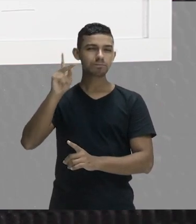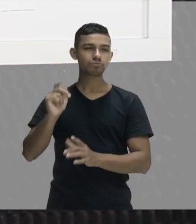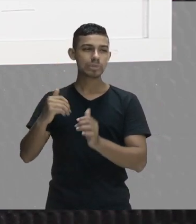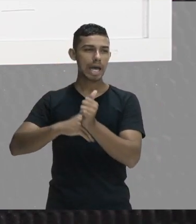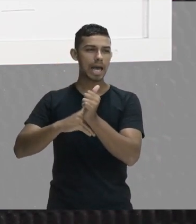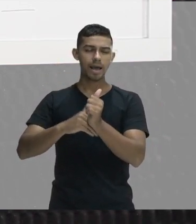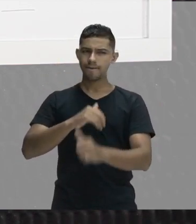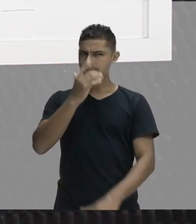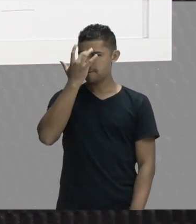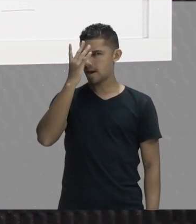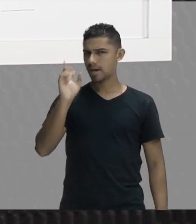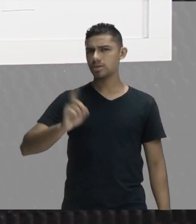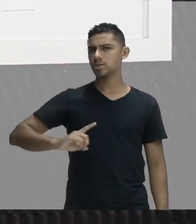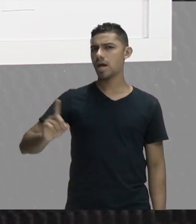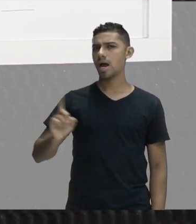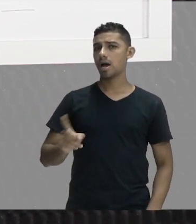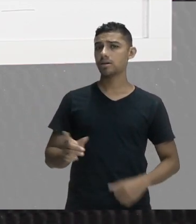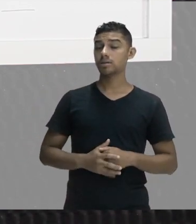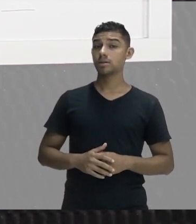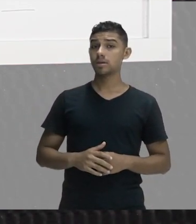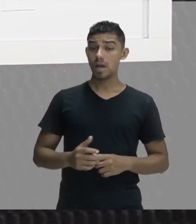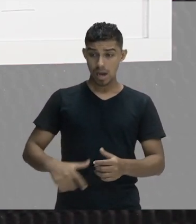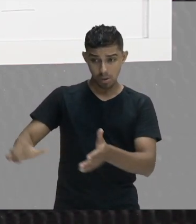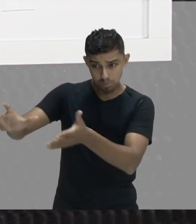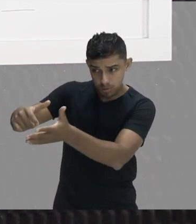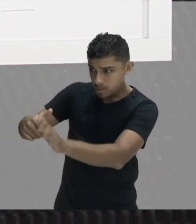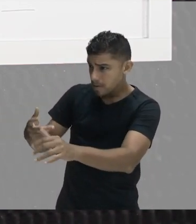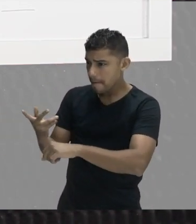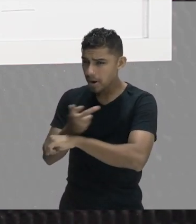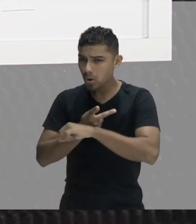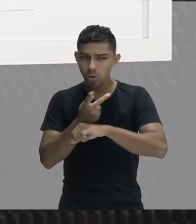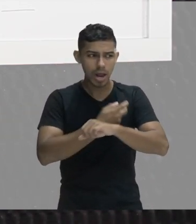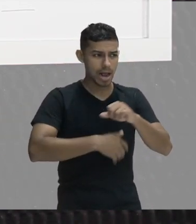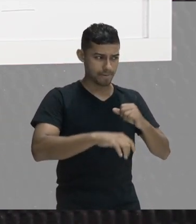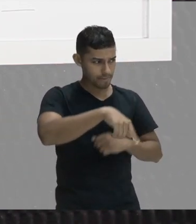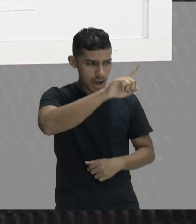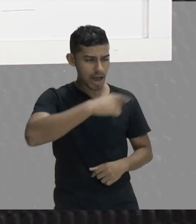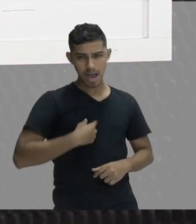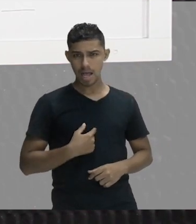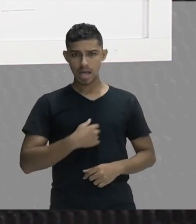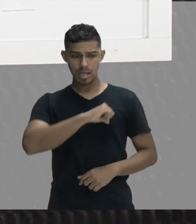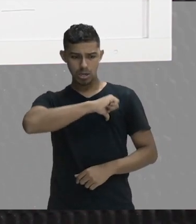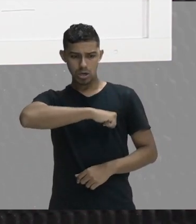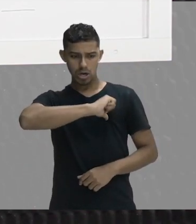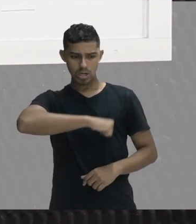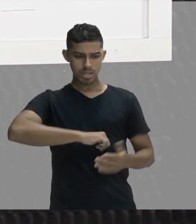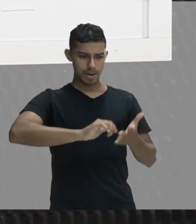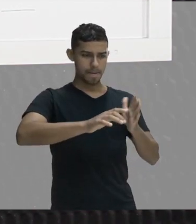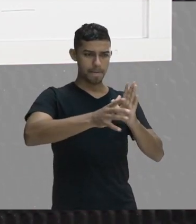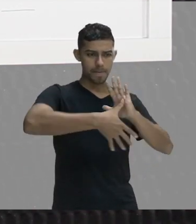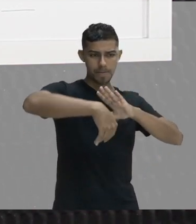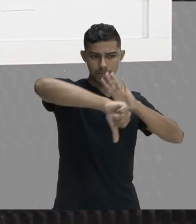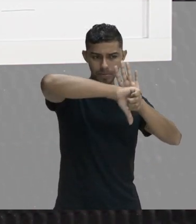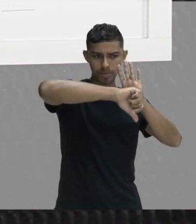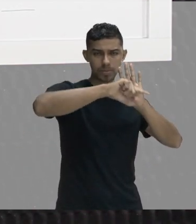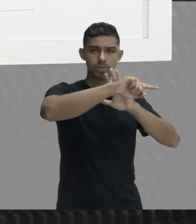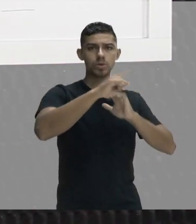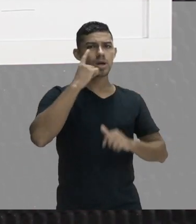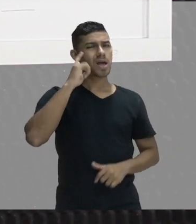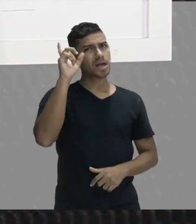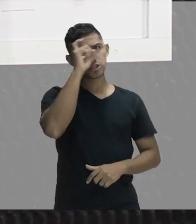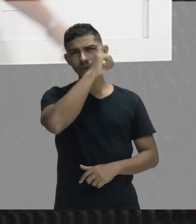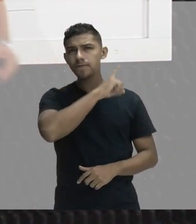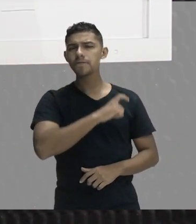assim. Lógico que se você perder o cartão, você tem que correr para trás dele mesmo. Mas é muito difícil a pessoa acertar a sua senha, porque